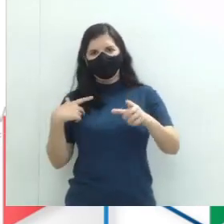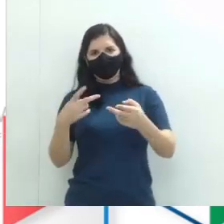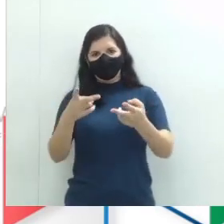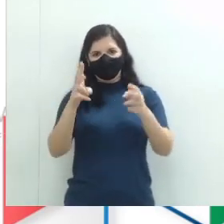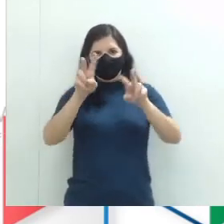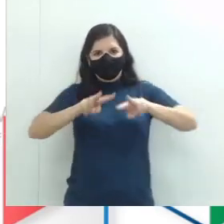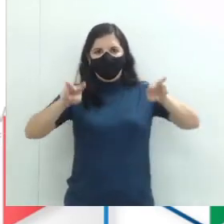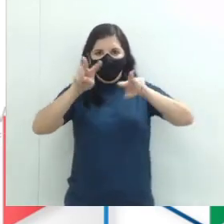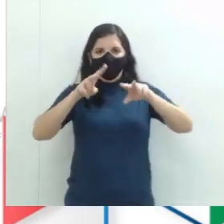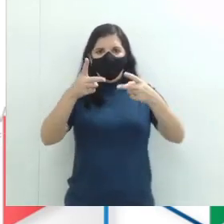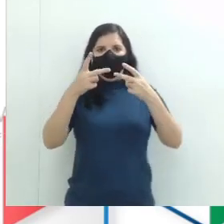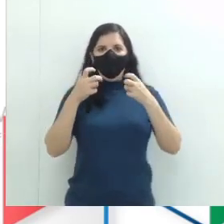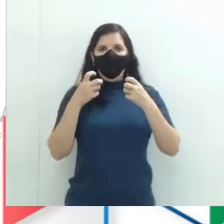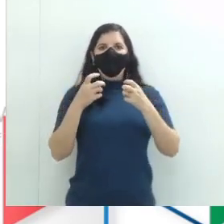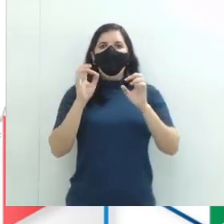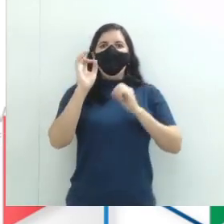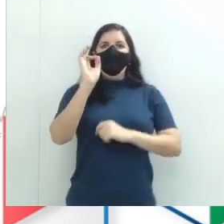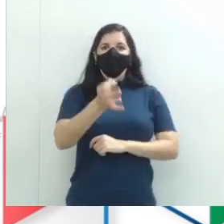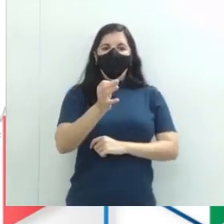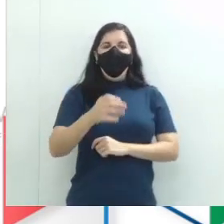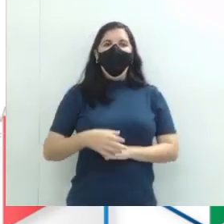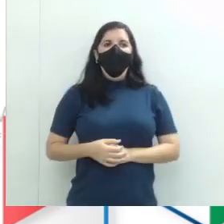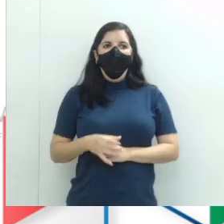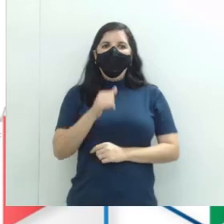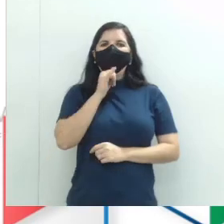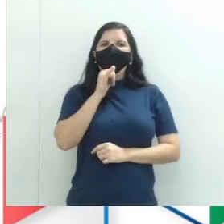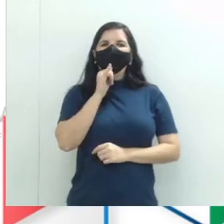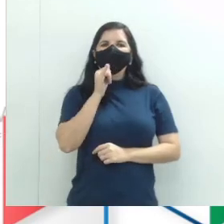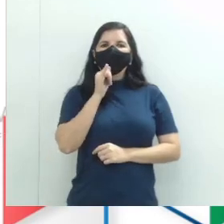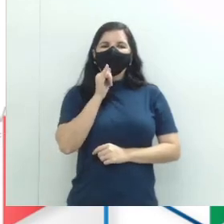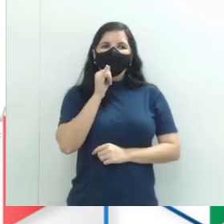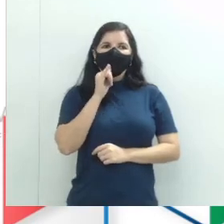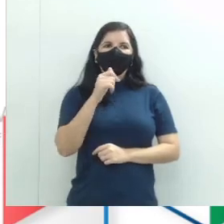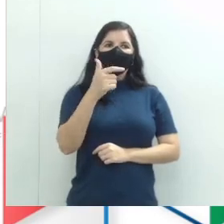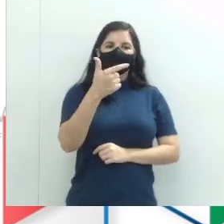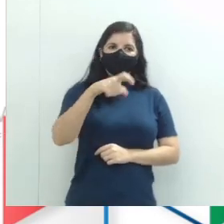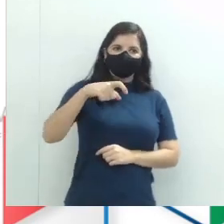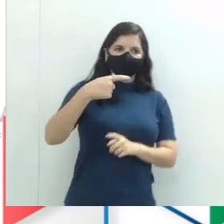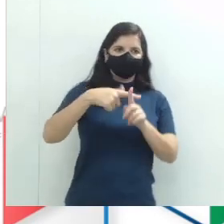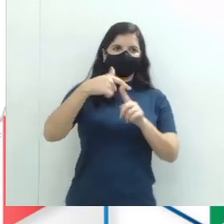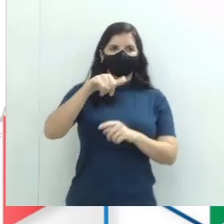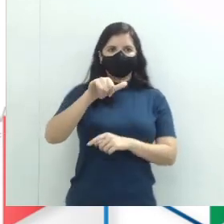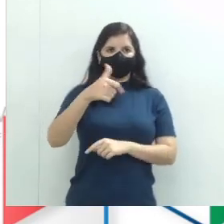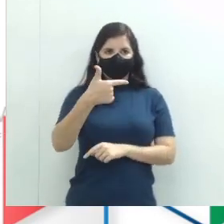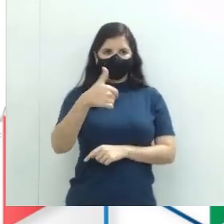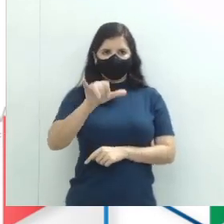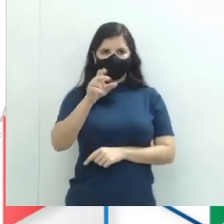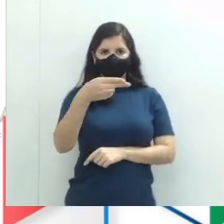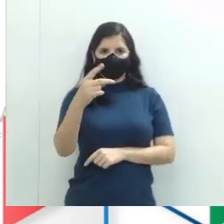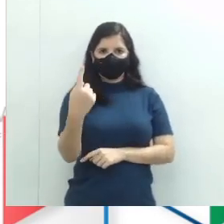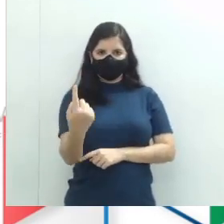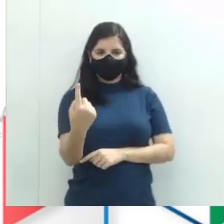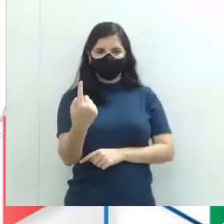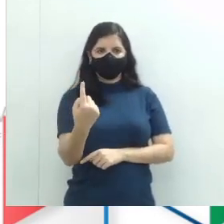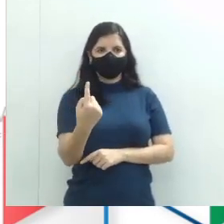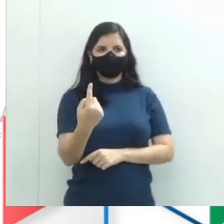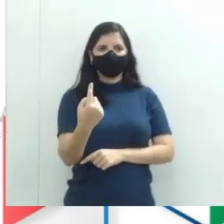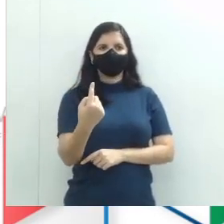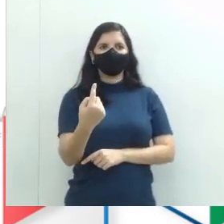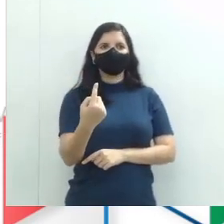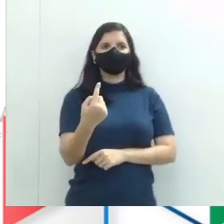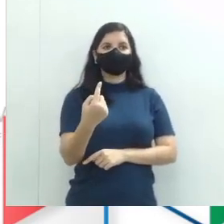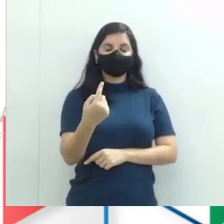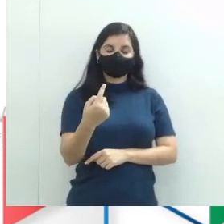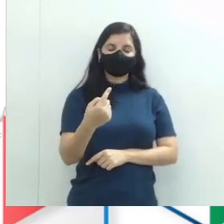visualizar a equação. Exatamente, tá? Segue comigo um exemplo aí, ó. X mais 2y igual a 1. Percebe o seguinte: